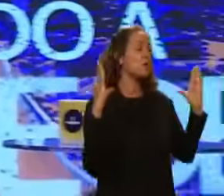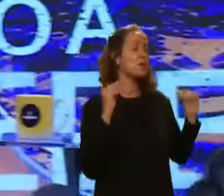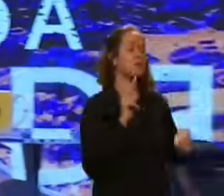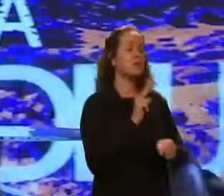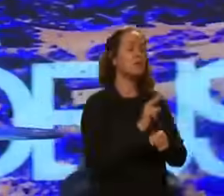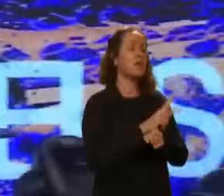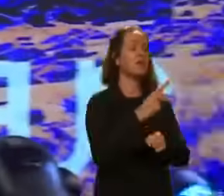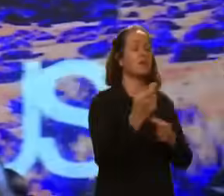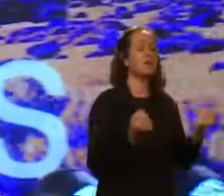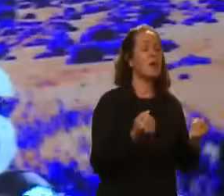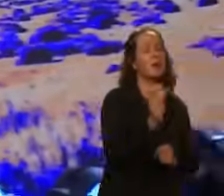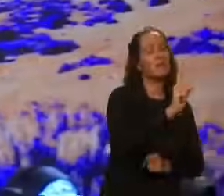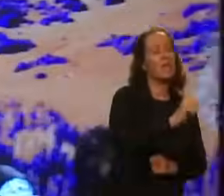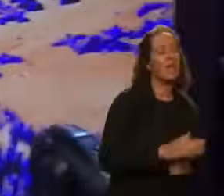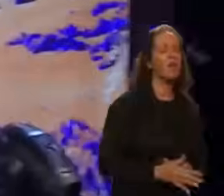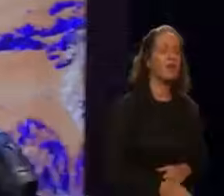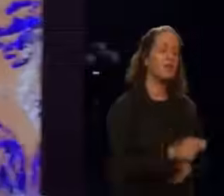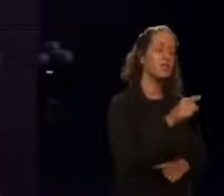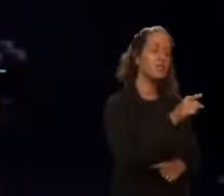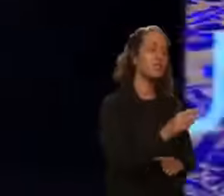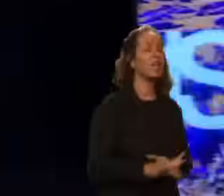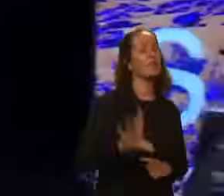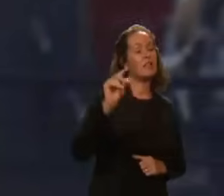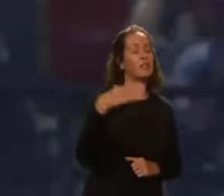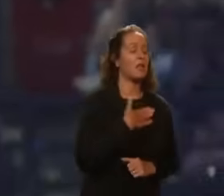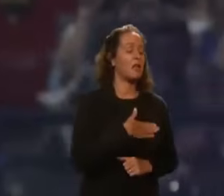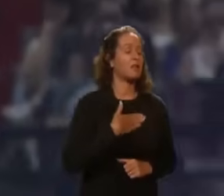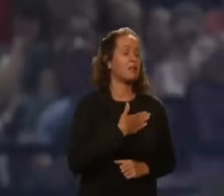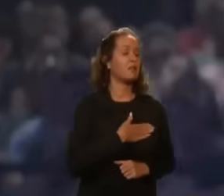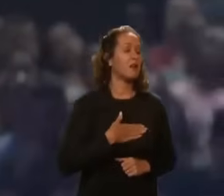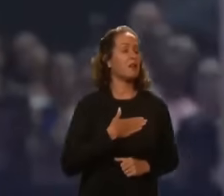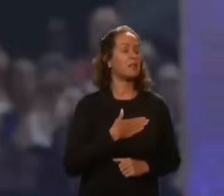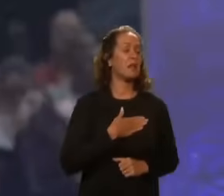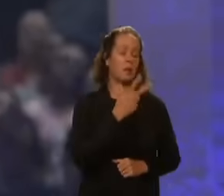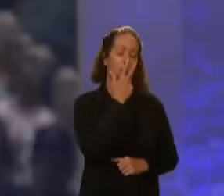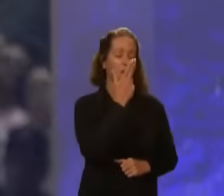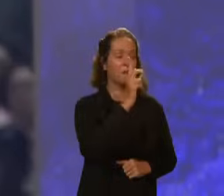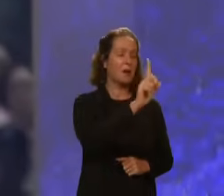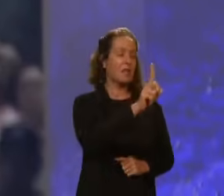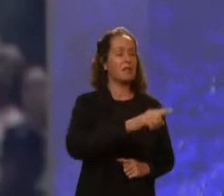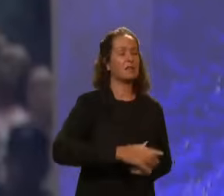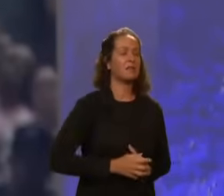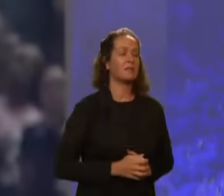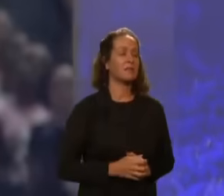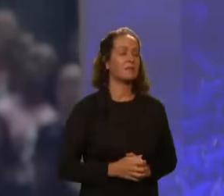carro. É você? O xodó de Jesus? Não parece.